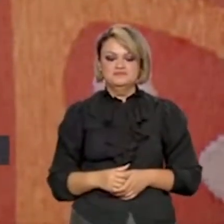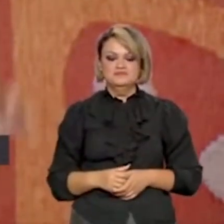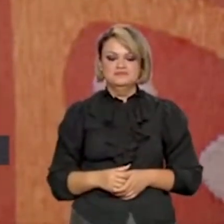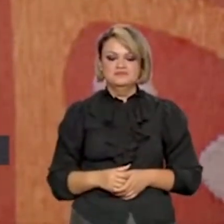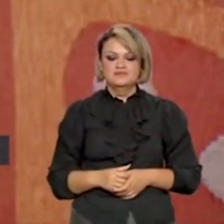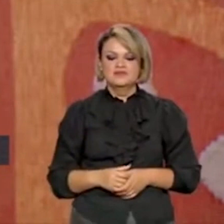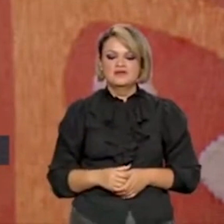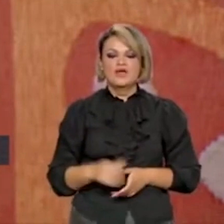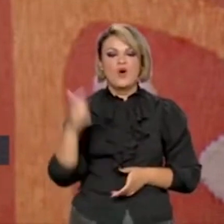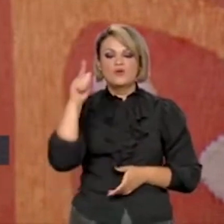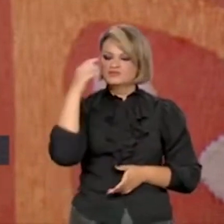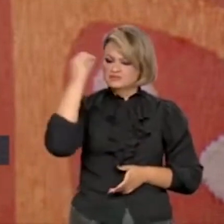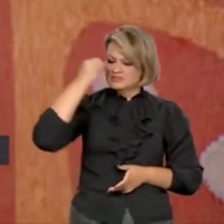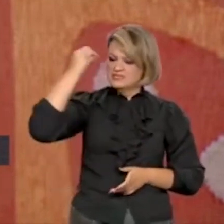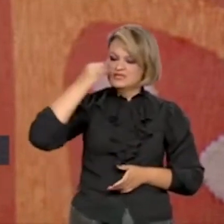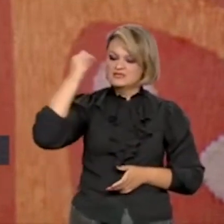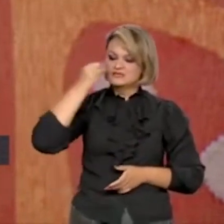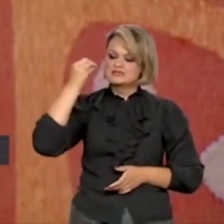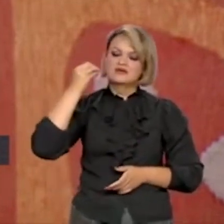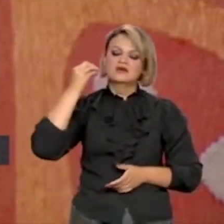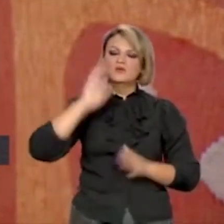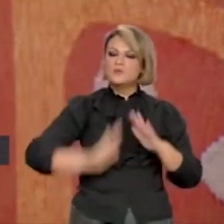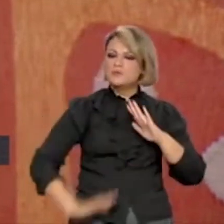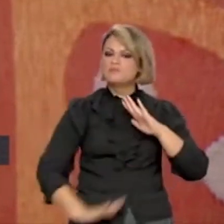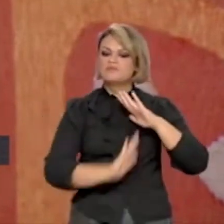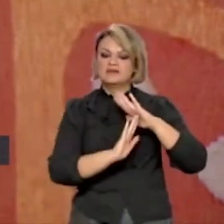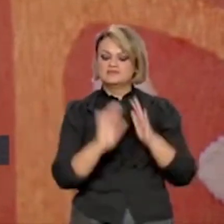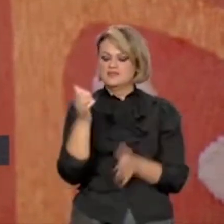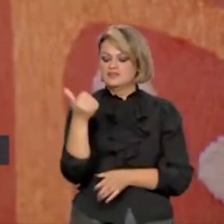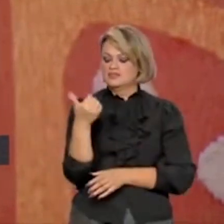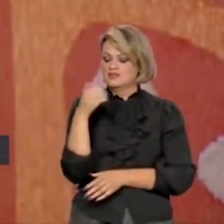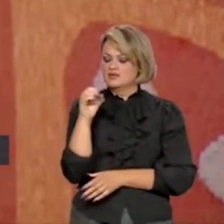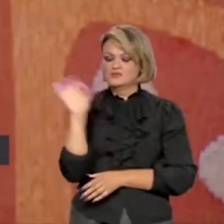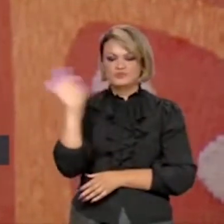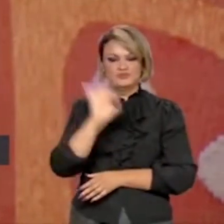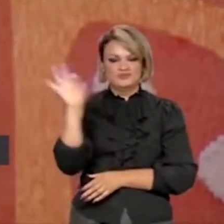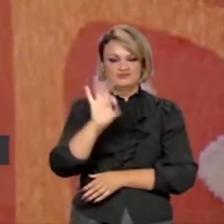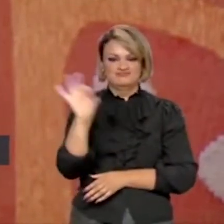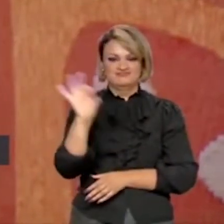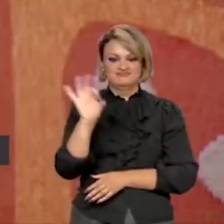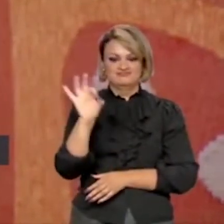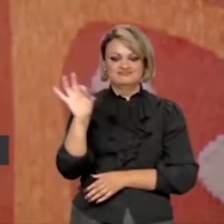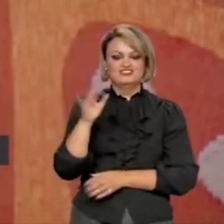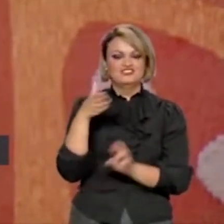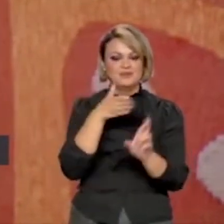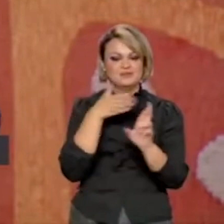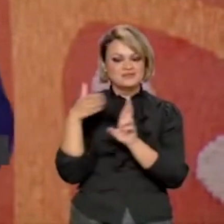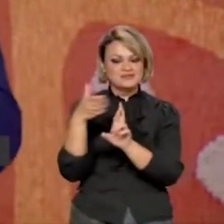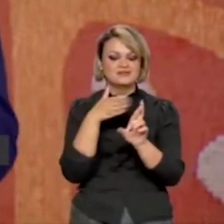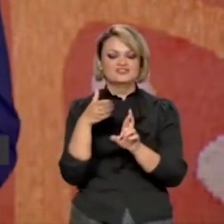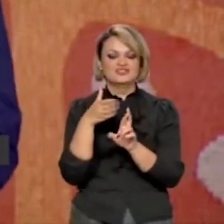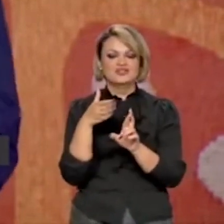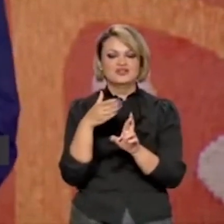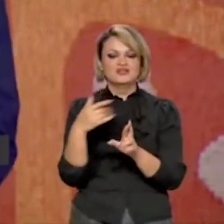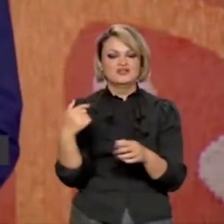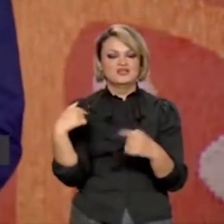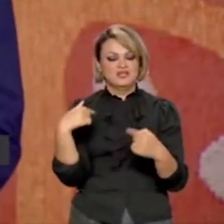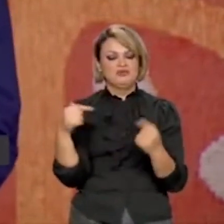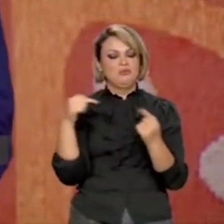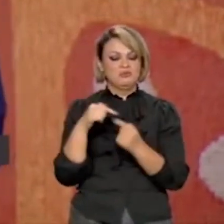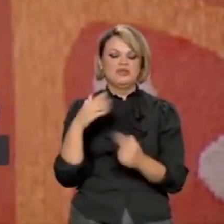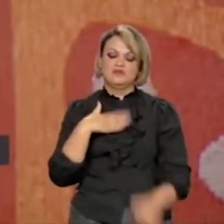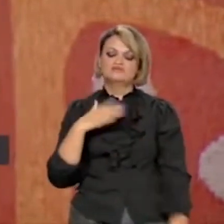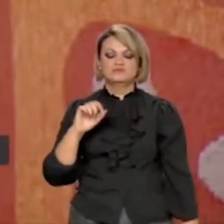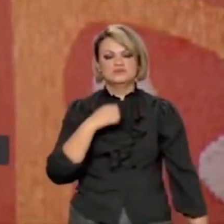as outras experiências do Conselho é um chegaram no máximo a 10% de representantes que se identificavam como